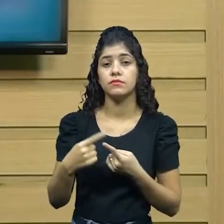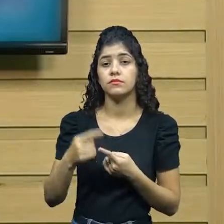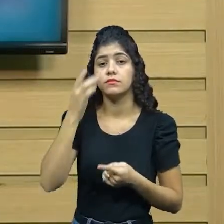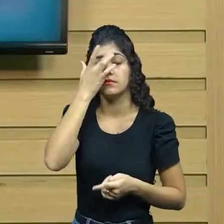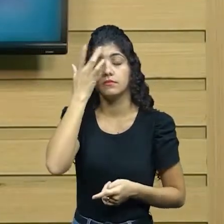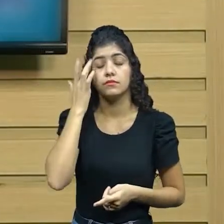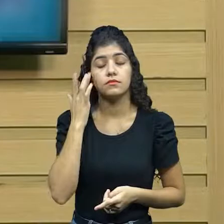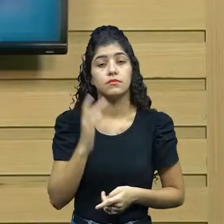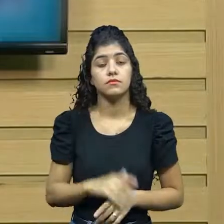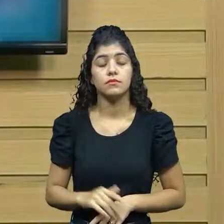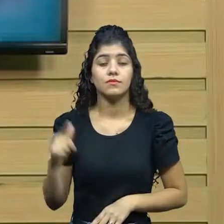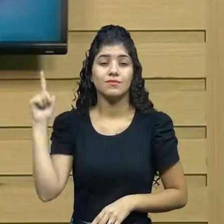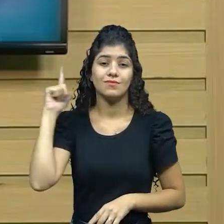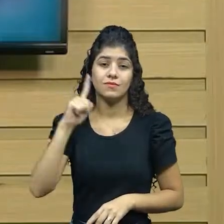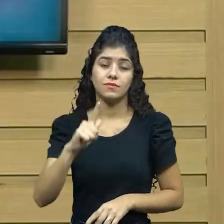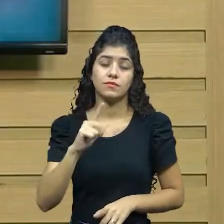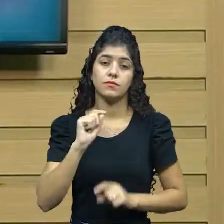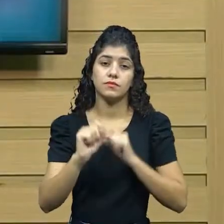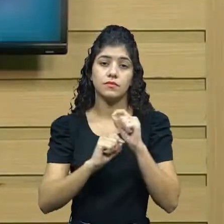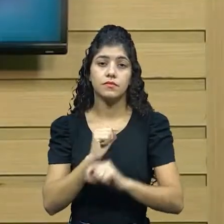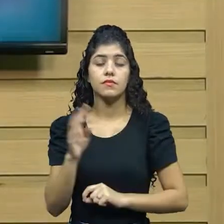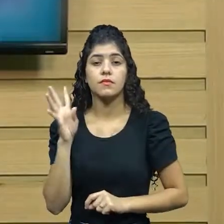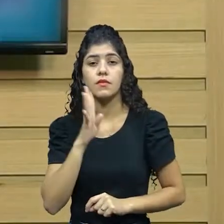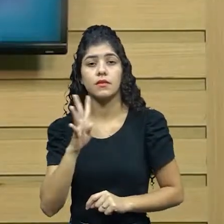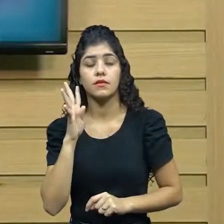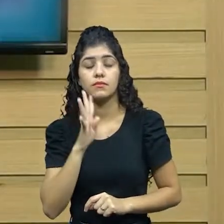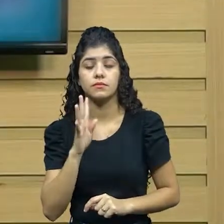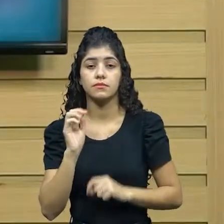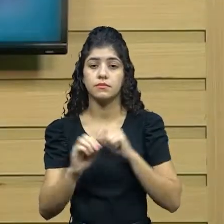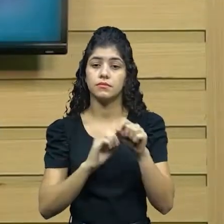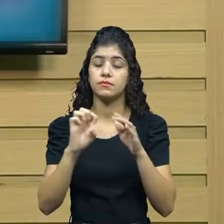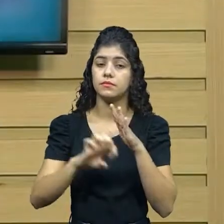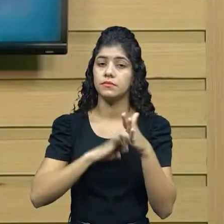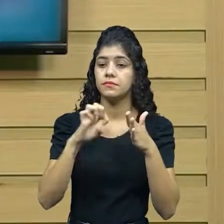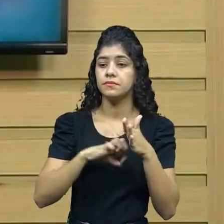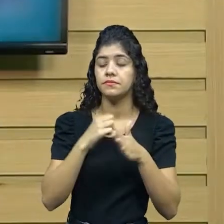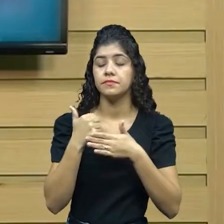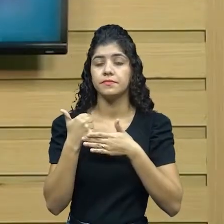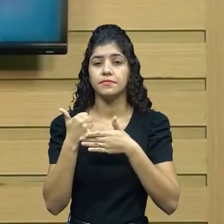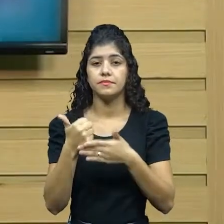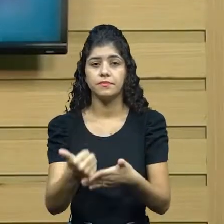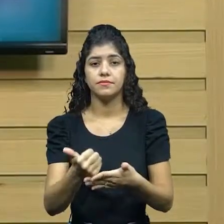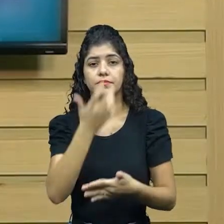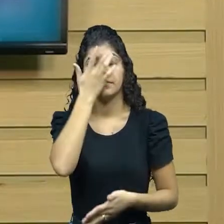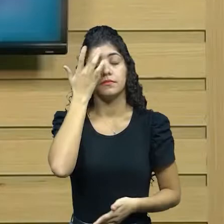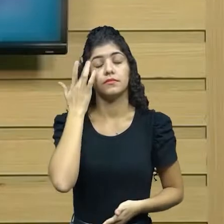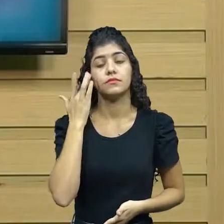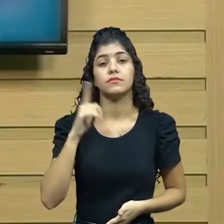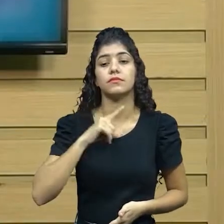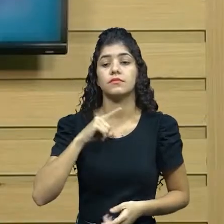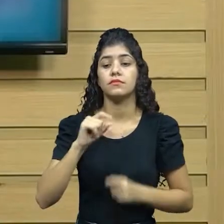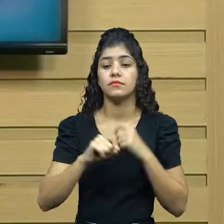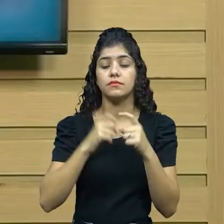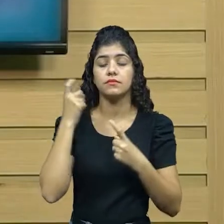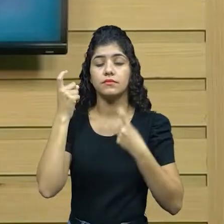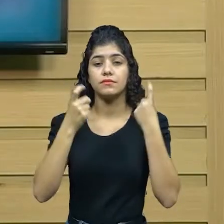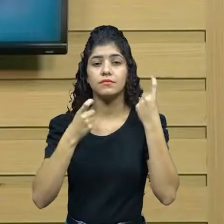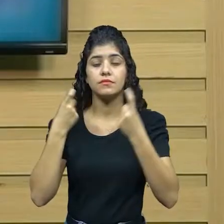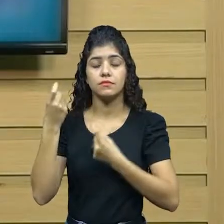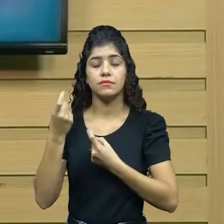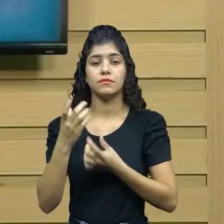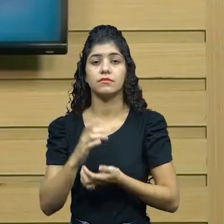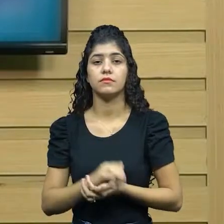conseguem associar, poxa, que legal, aquela empresa, ela ajuda, ela tem essa